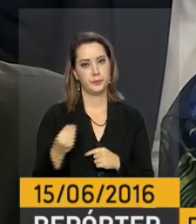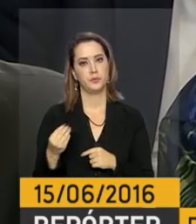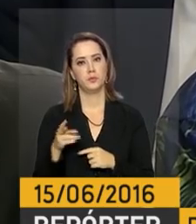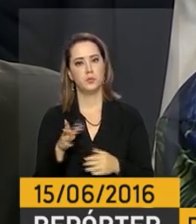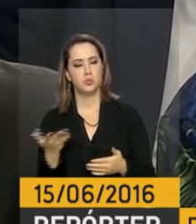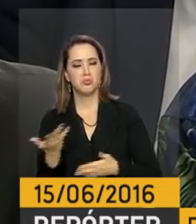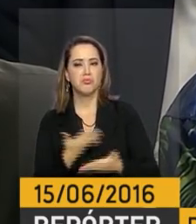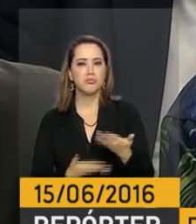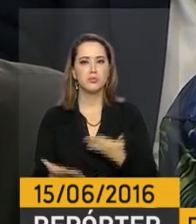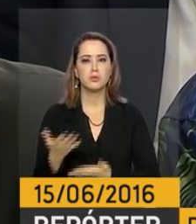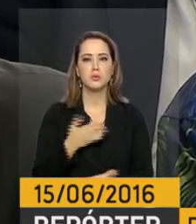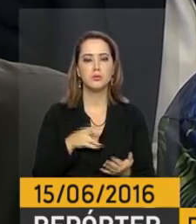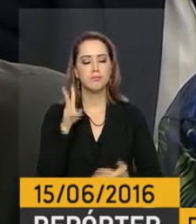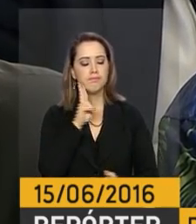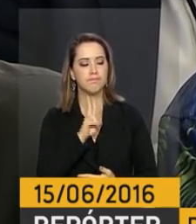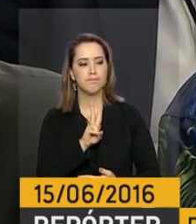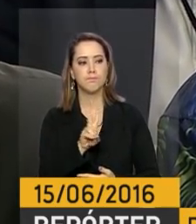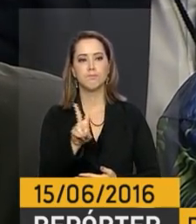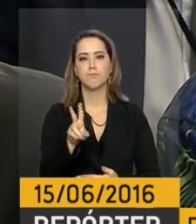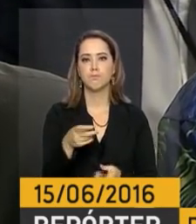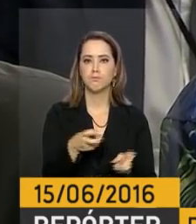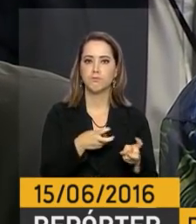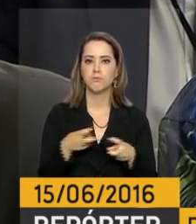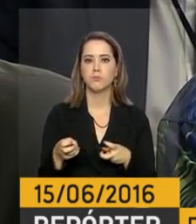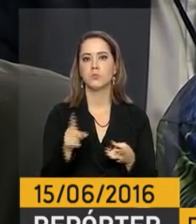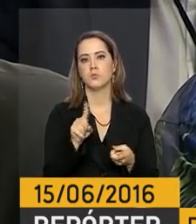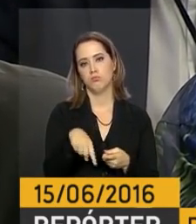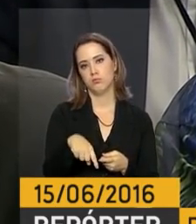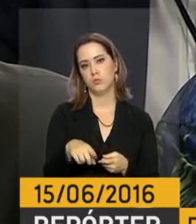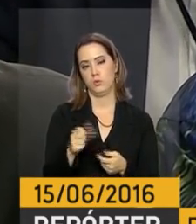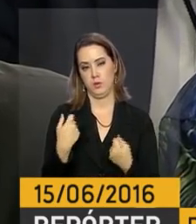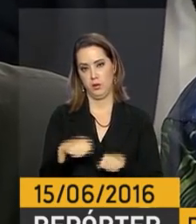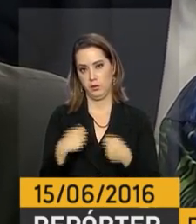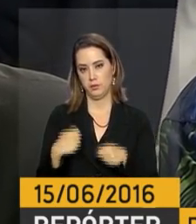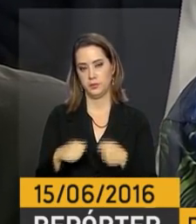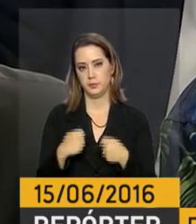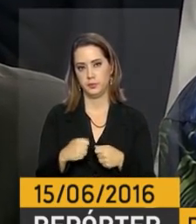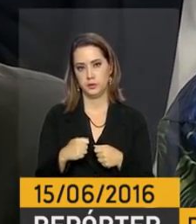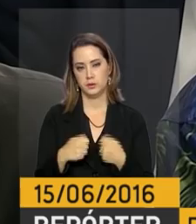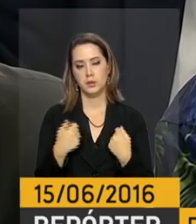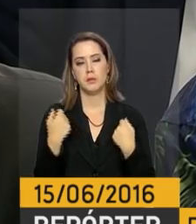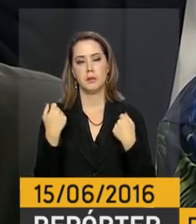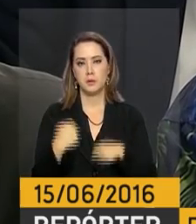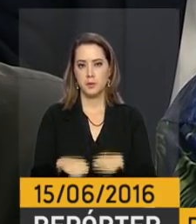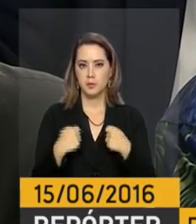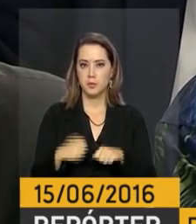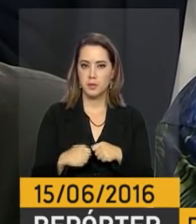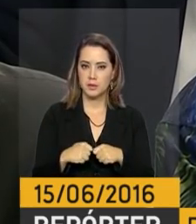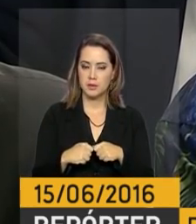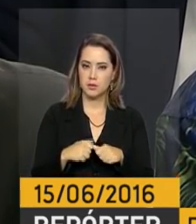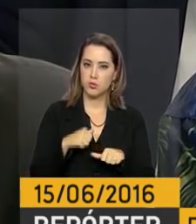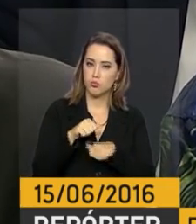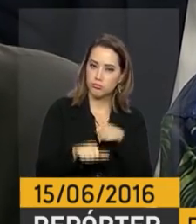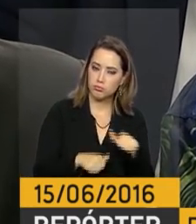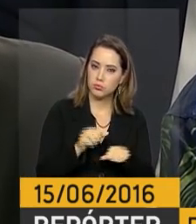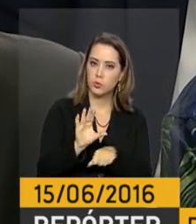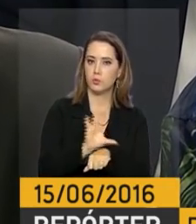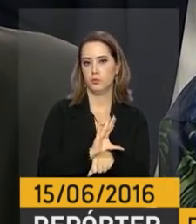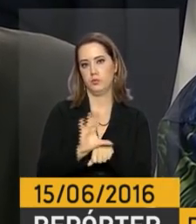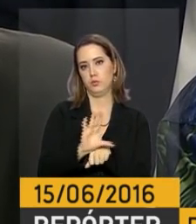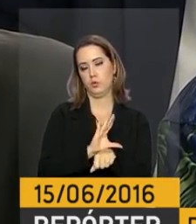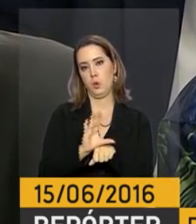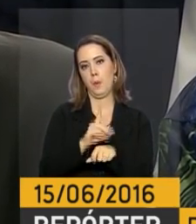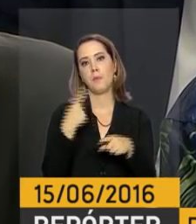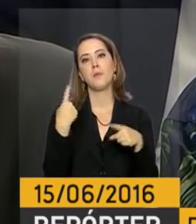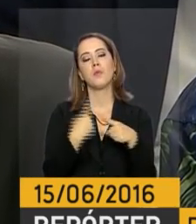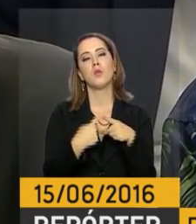analistas econômicon econômicos acreditam serem necessárias, depende de mudança constitucional. E eu gostaria de